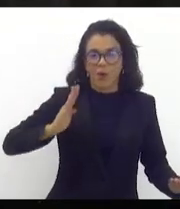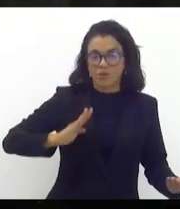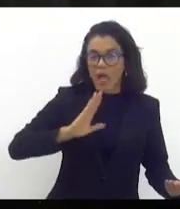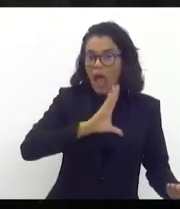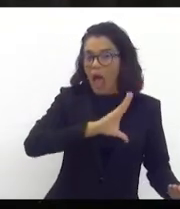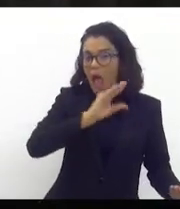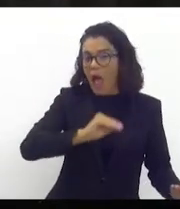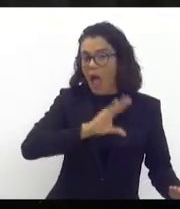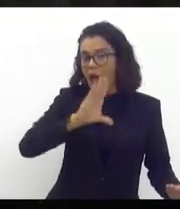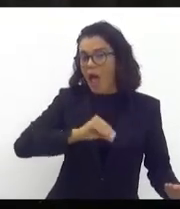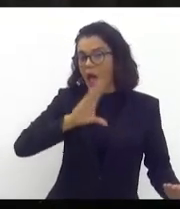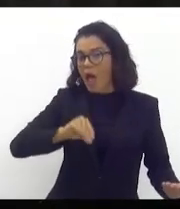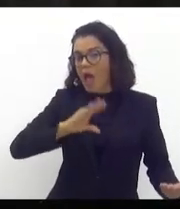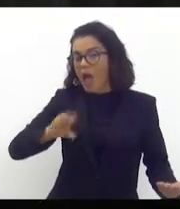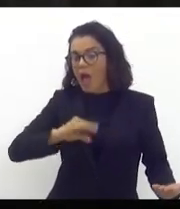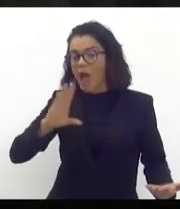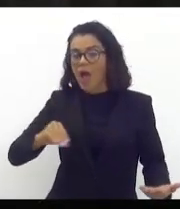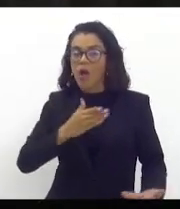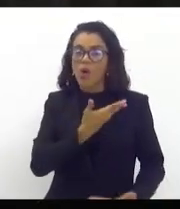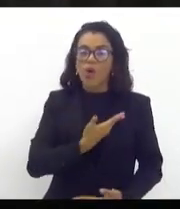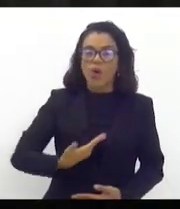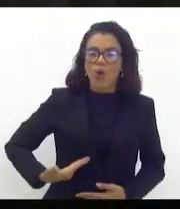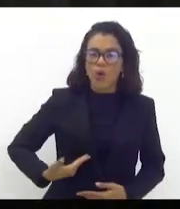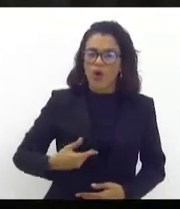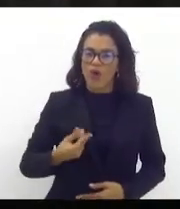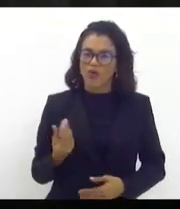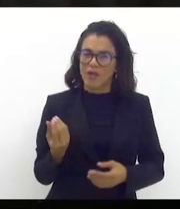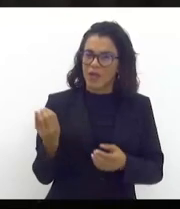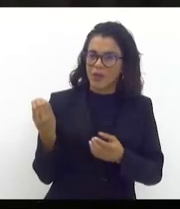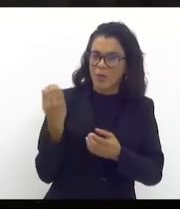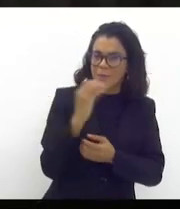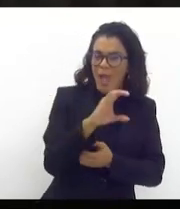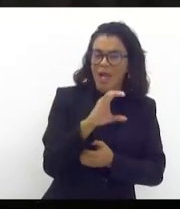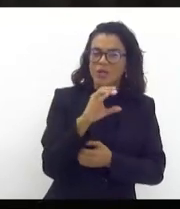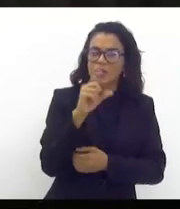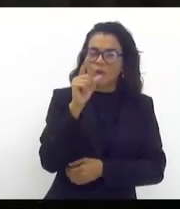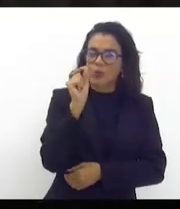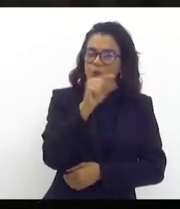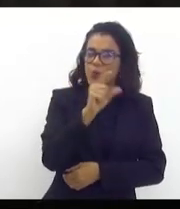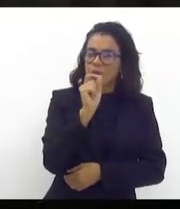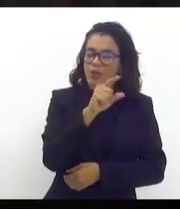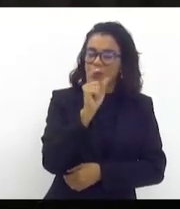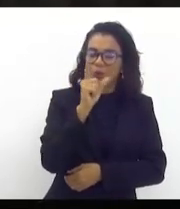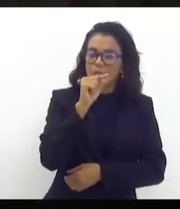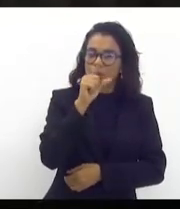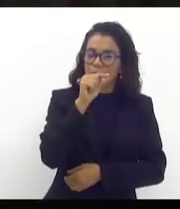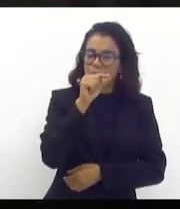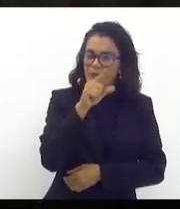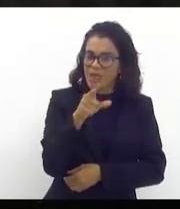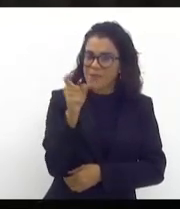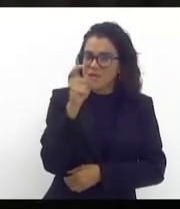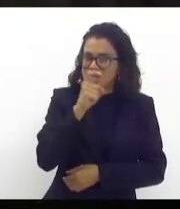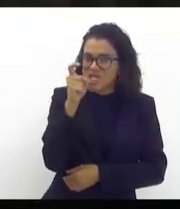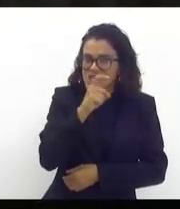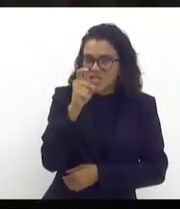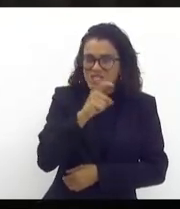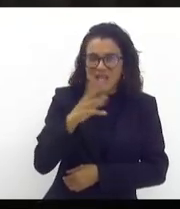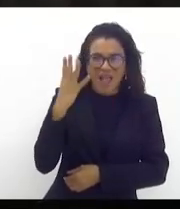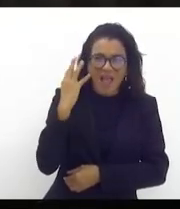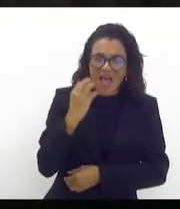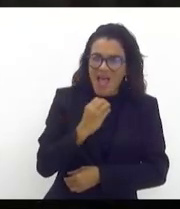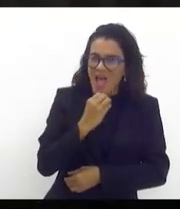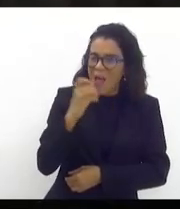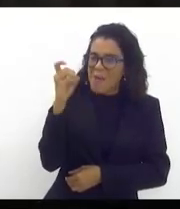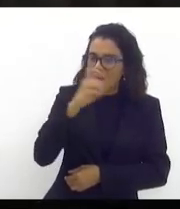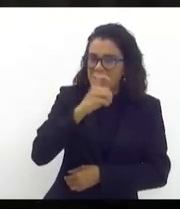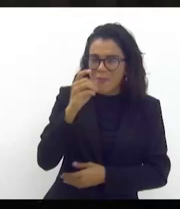há dias? O governador tuitou que a bolsa já foi paga e é mentira. Cláudio Castro mente em rede